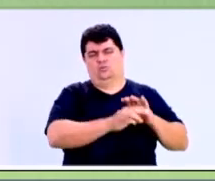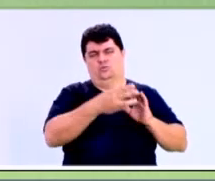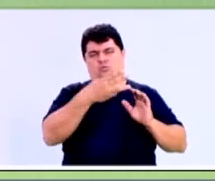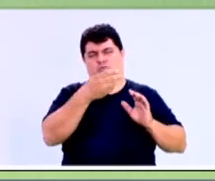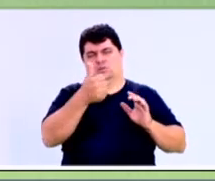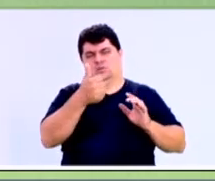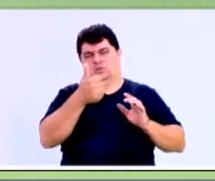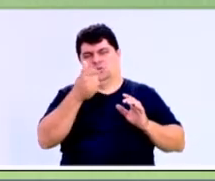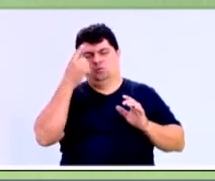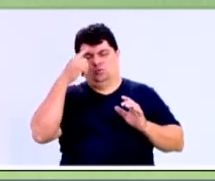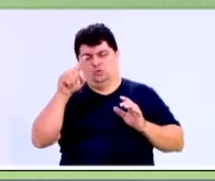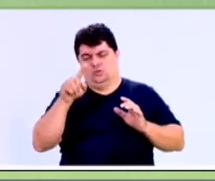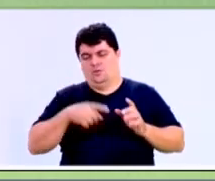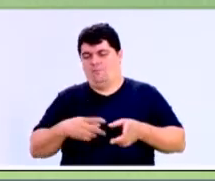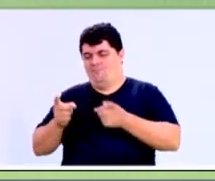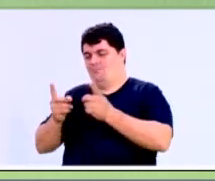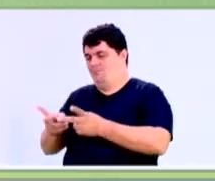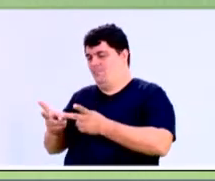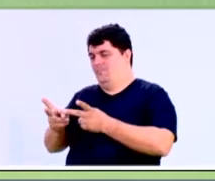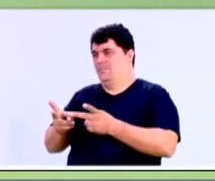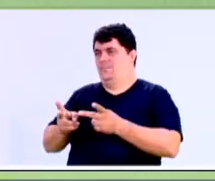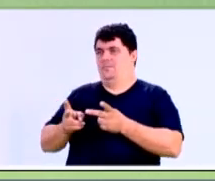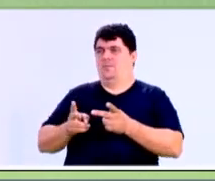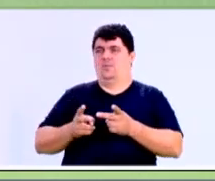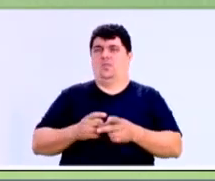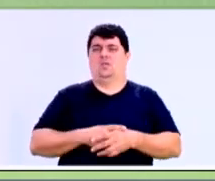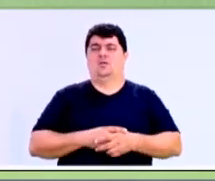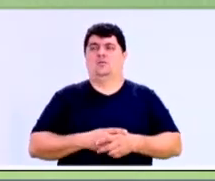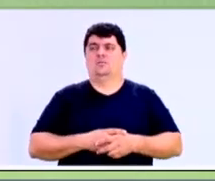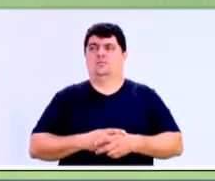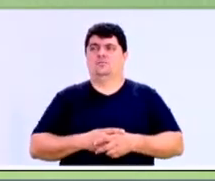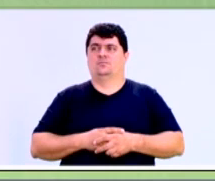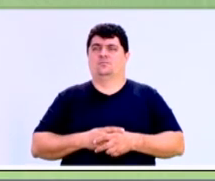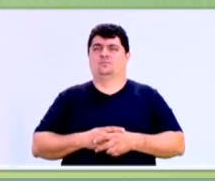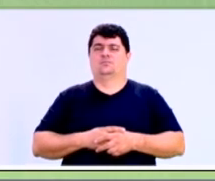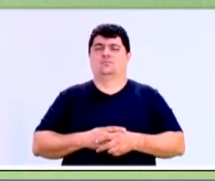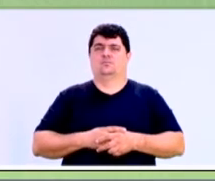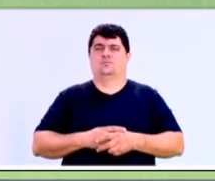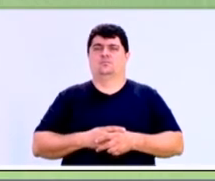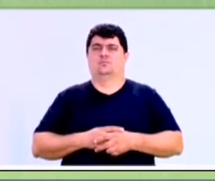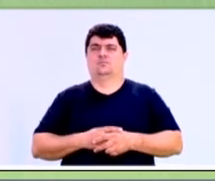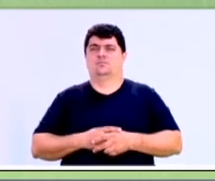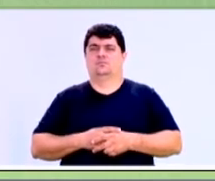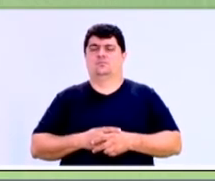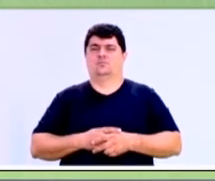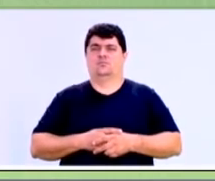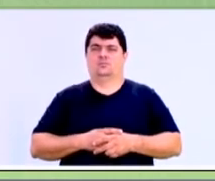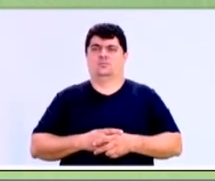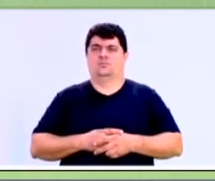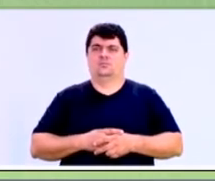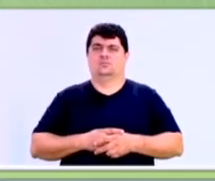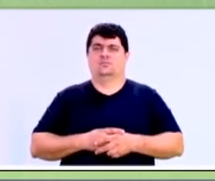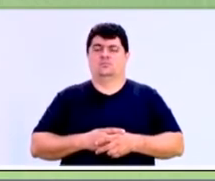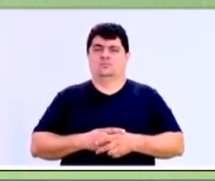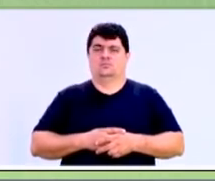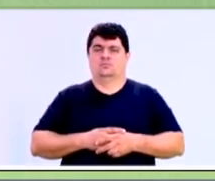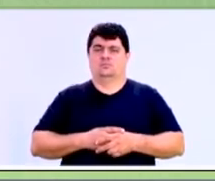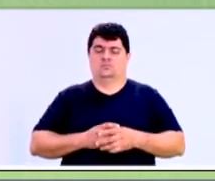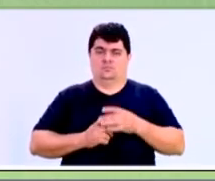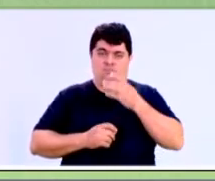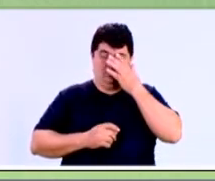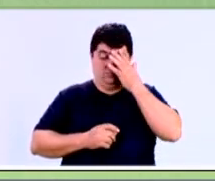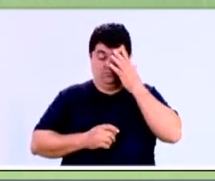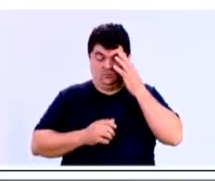meio do dia, ele vai lá e recebe. Recebe não, e vende. É o prazo da compra e da venda.